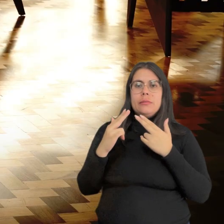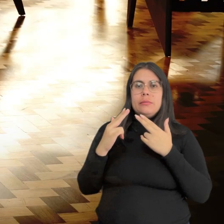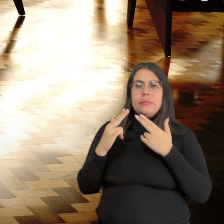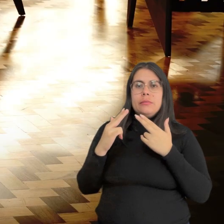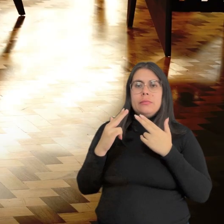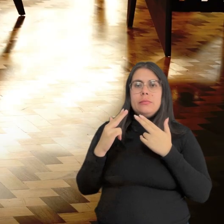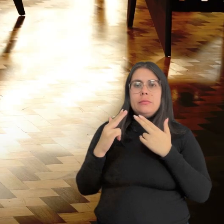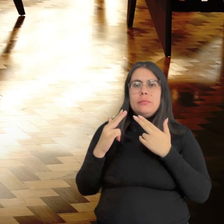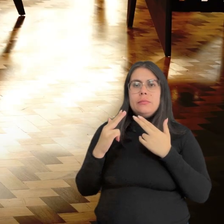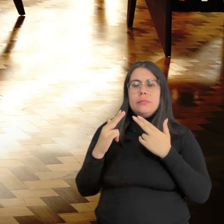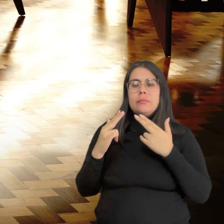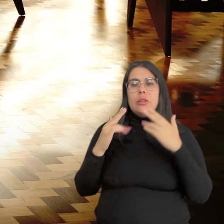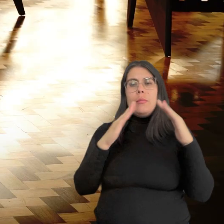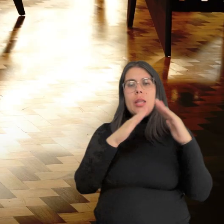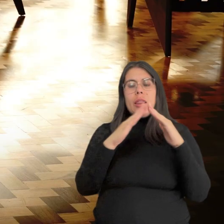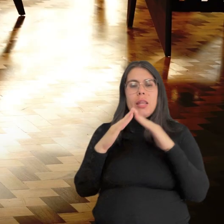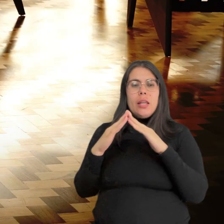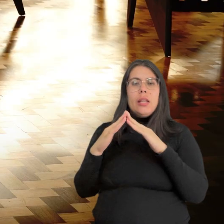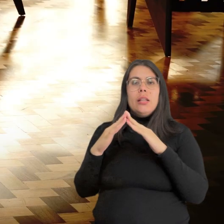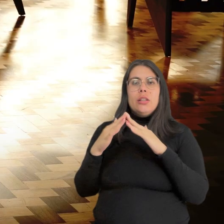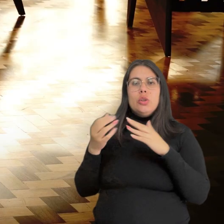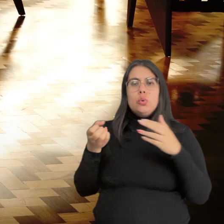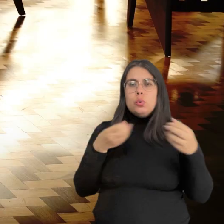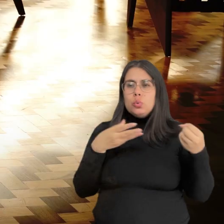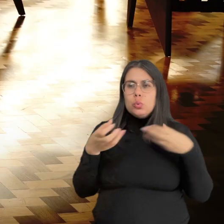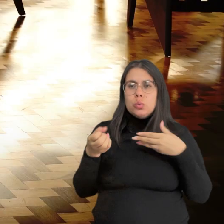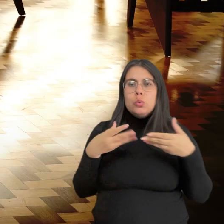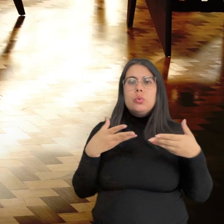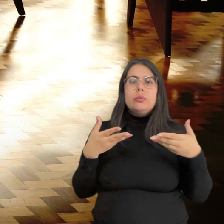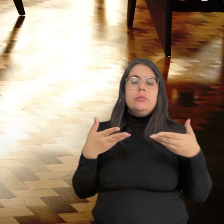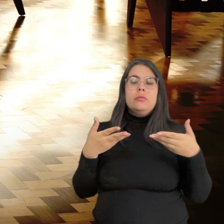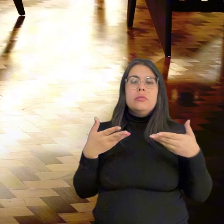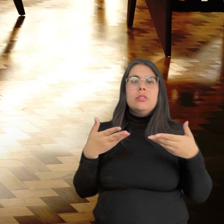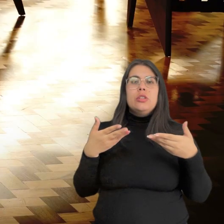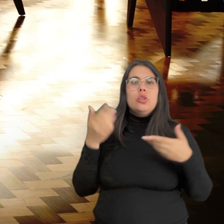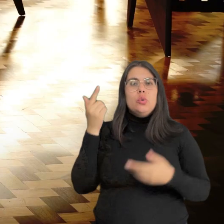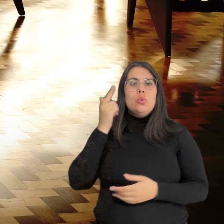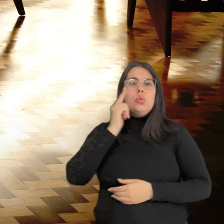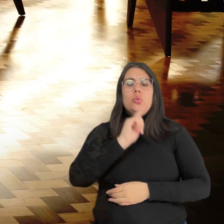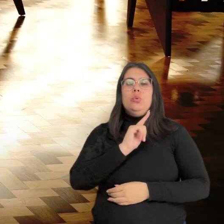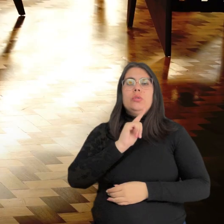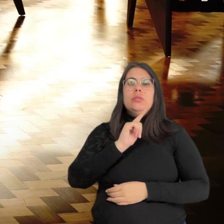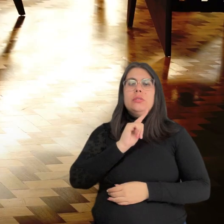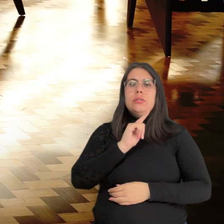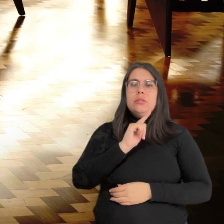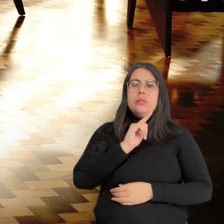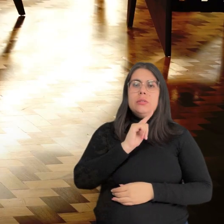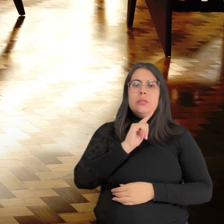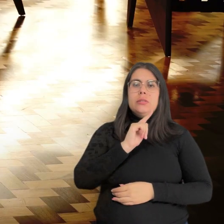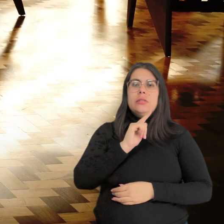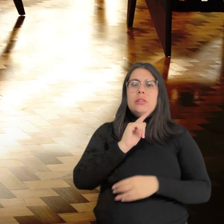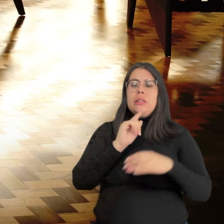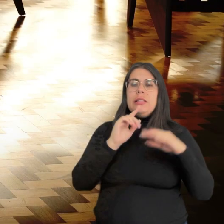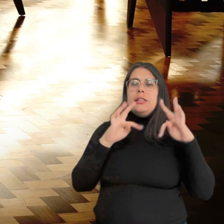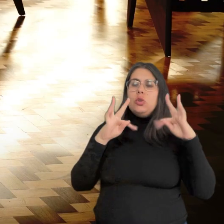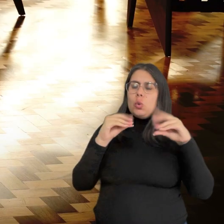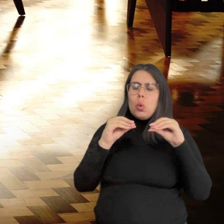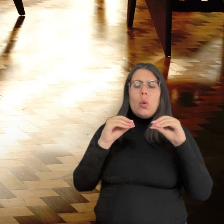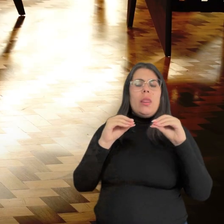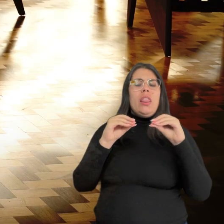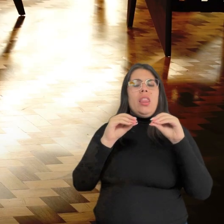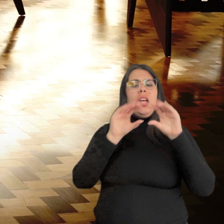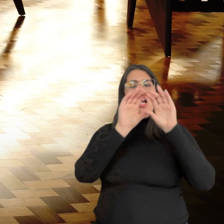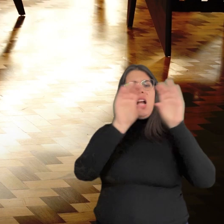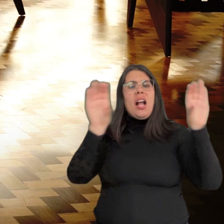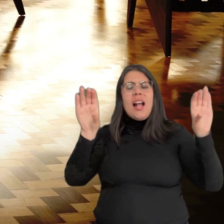que resolvemos os rufos, calhas que tinha que resolver, estava tudo para